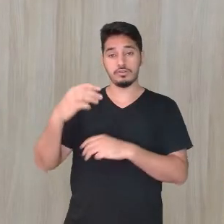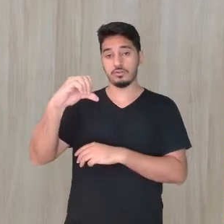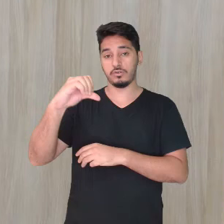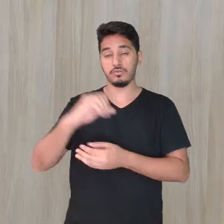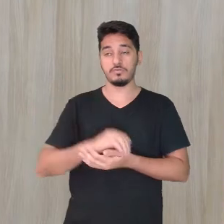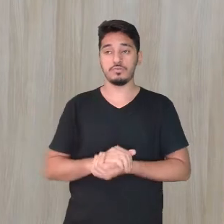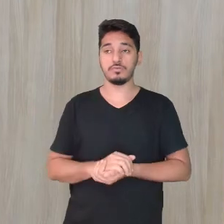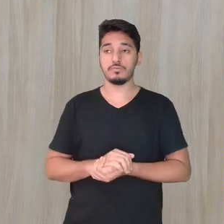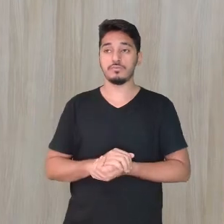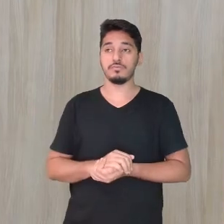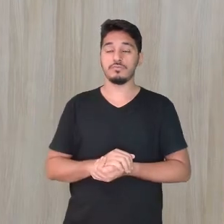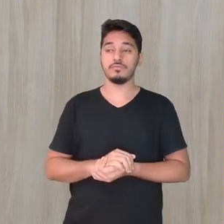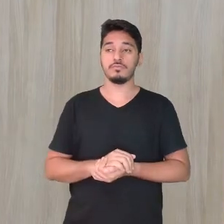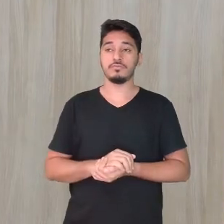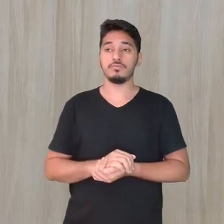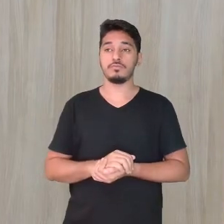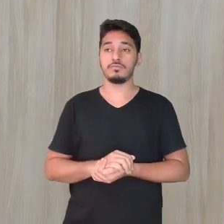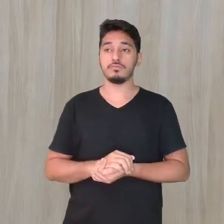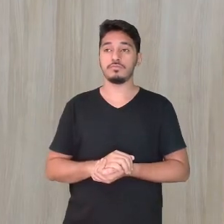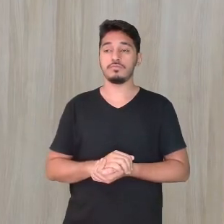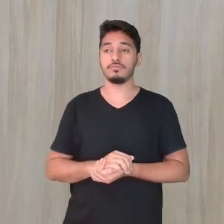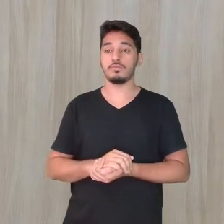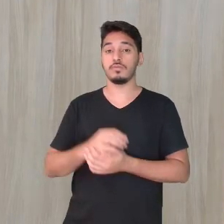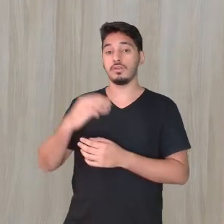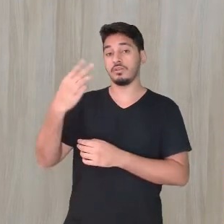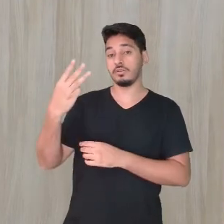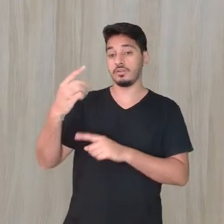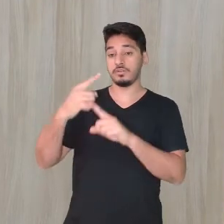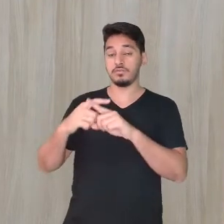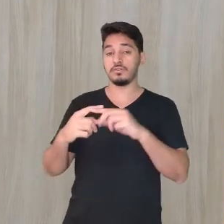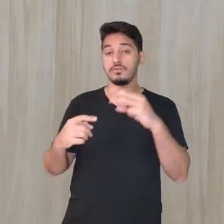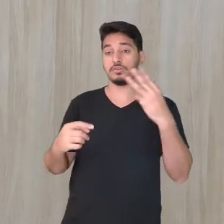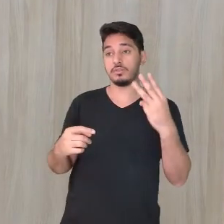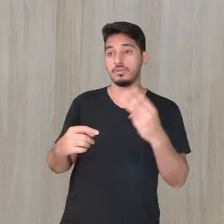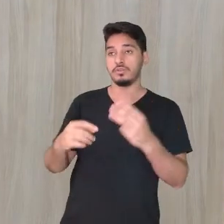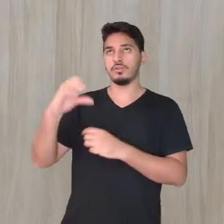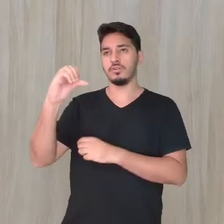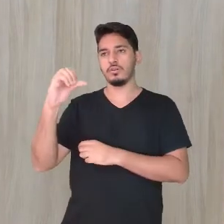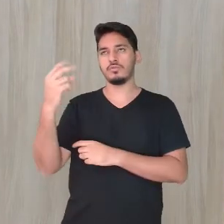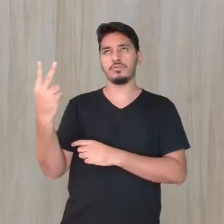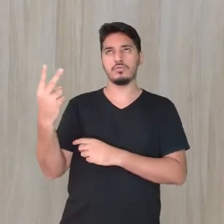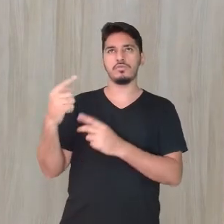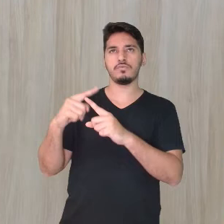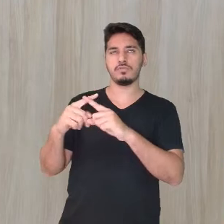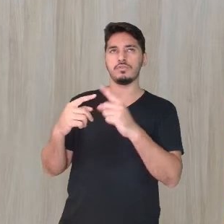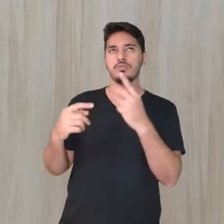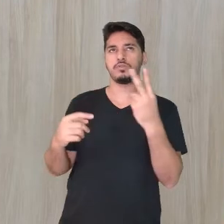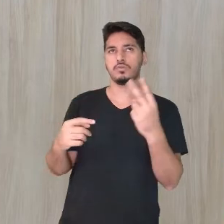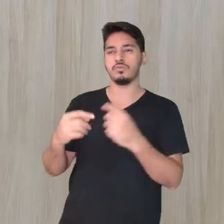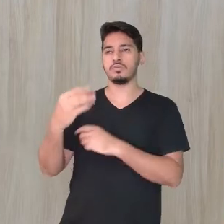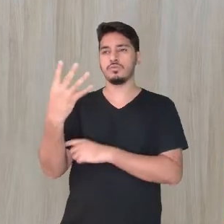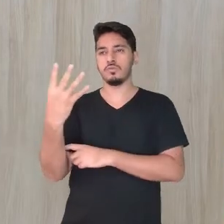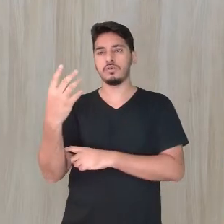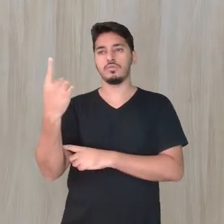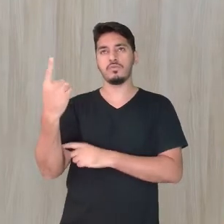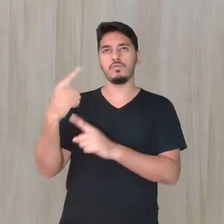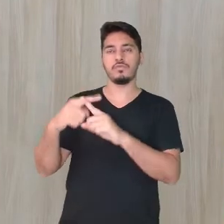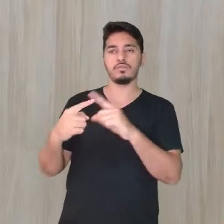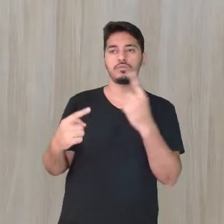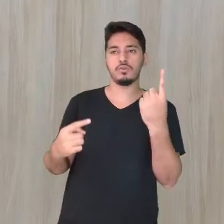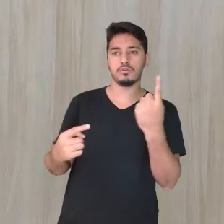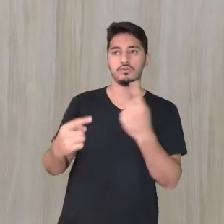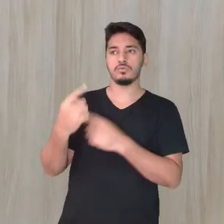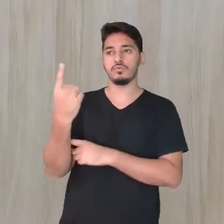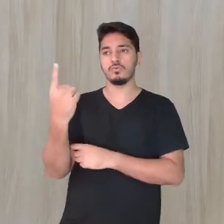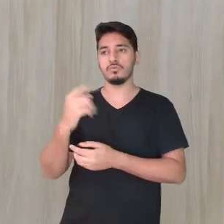9. Tá bom? A figura 3 vezes 3 dá 9. A figura 2 vezes 2 dá 4. A figura 1 vezes 1 dá 1. A